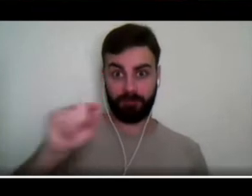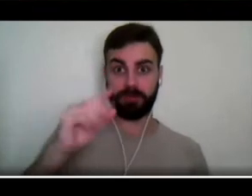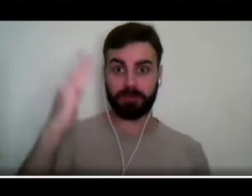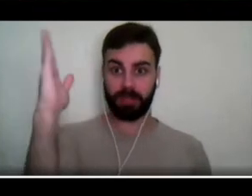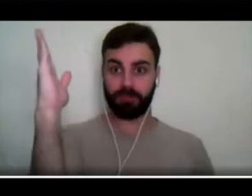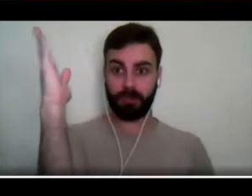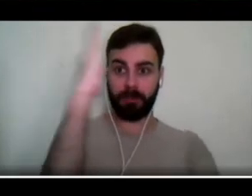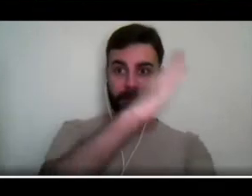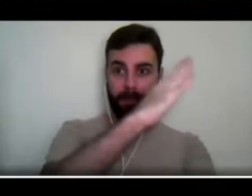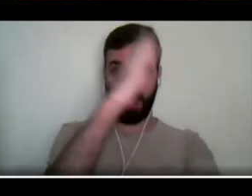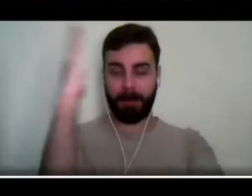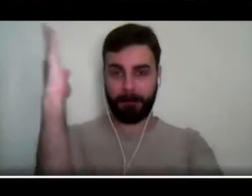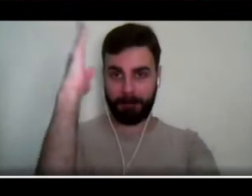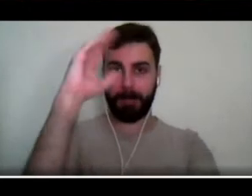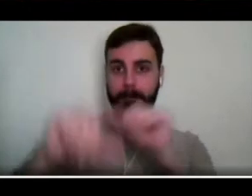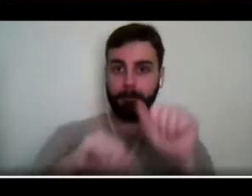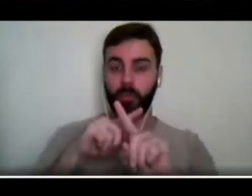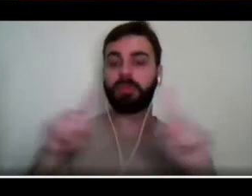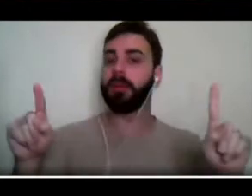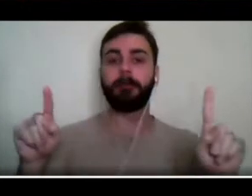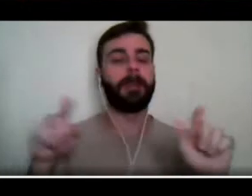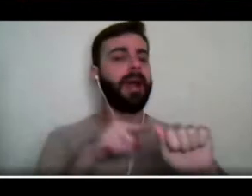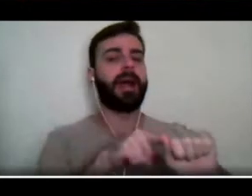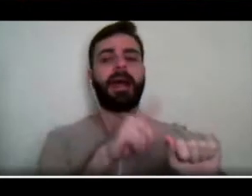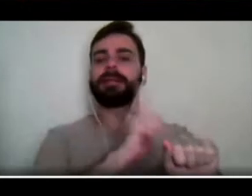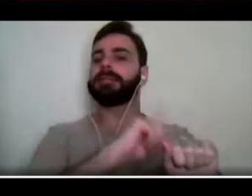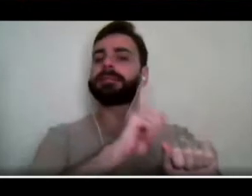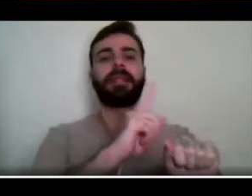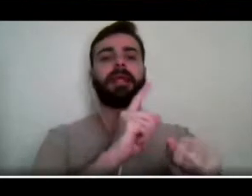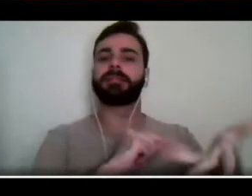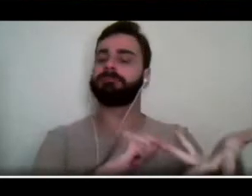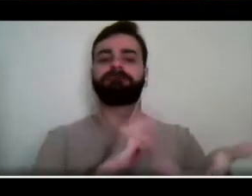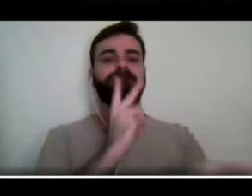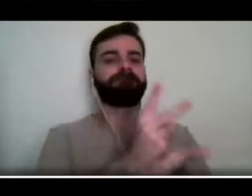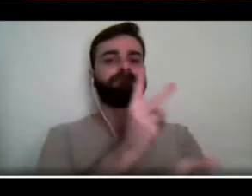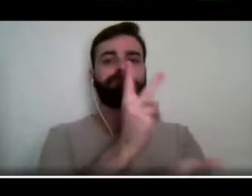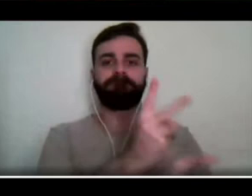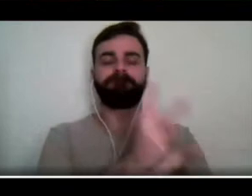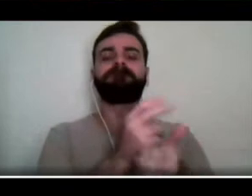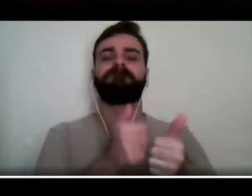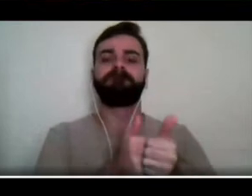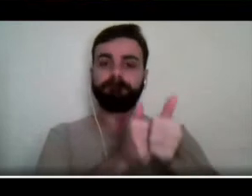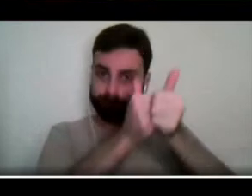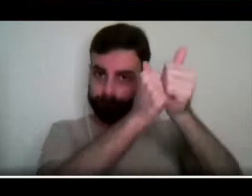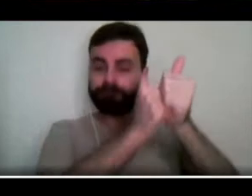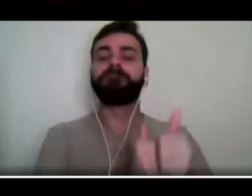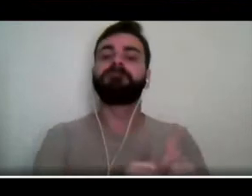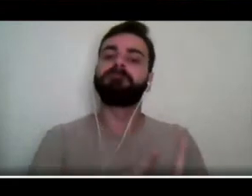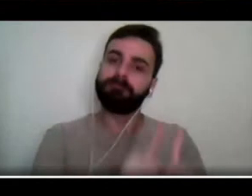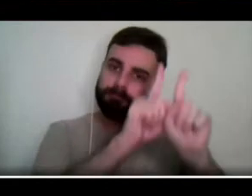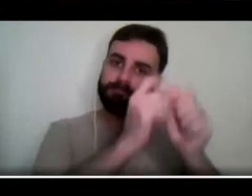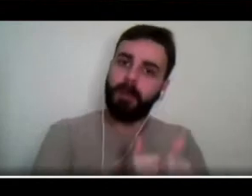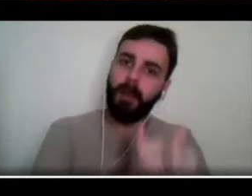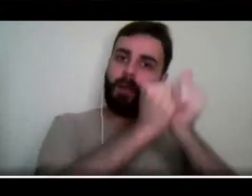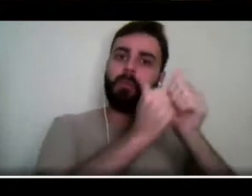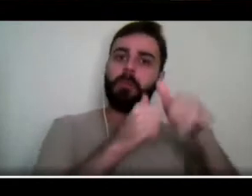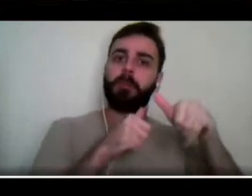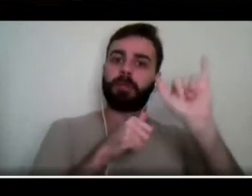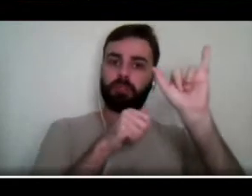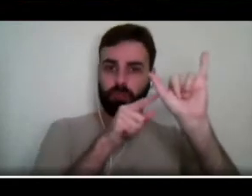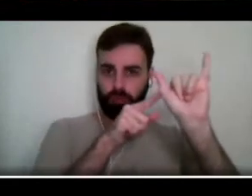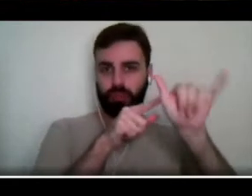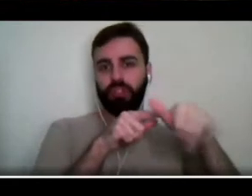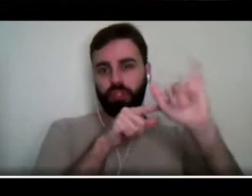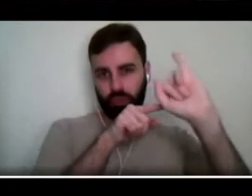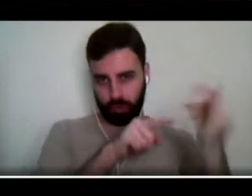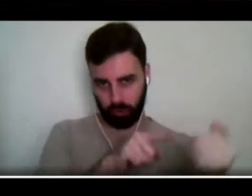A aceleração, ela está sempre na direção J. Tá vendo? Só que a velocidade muda de direção. Se a velocidade muda